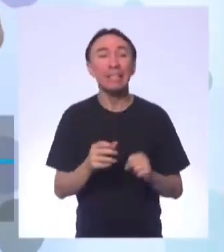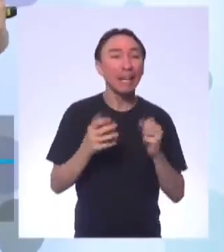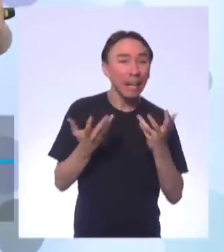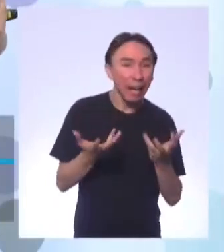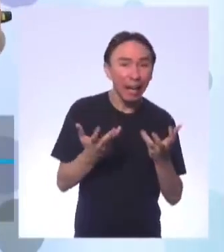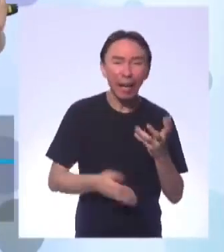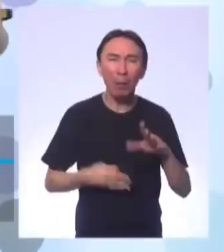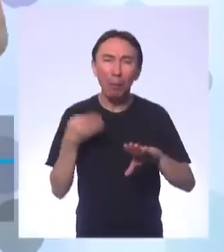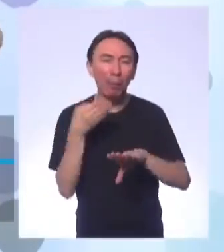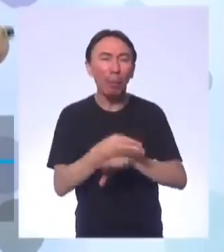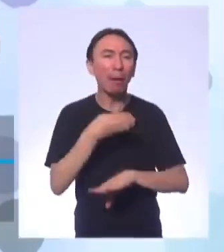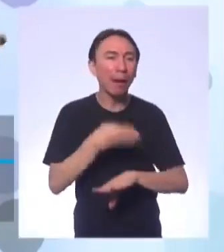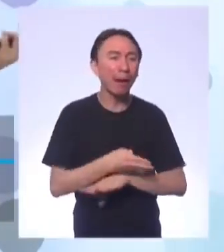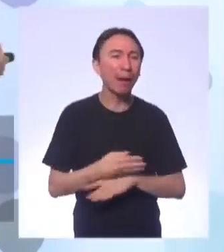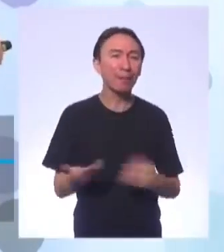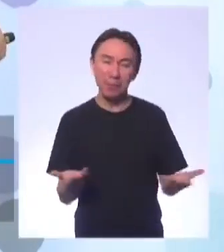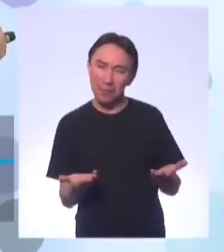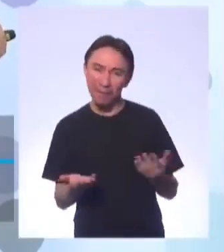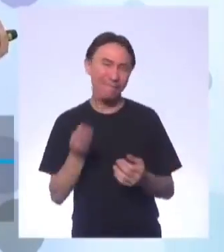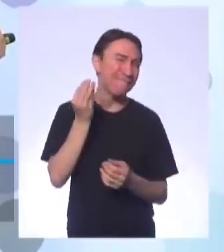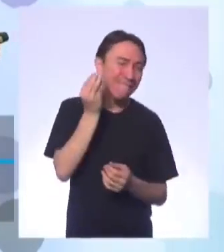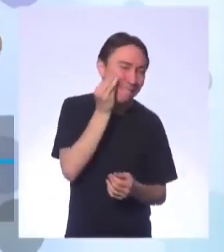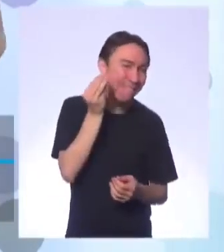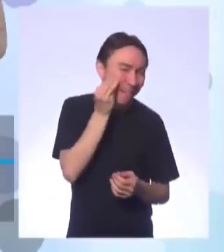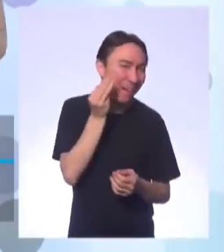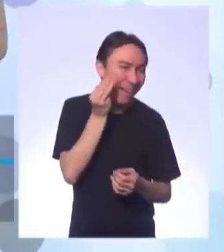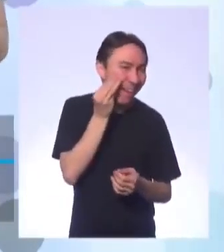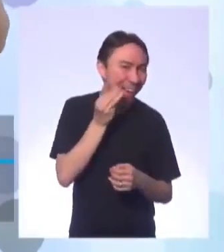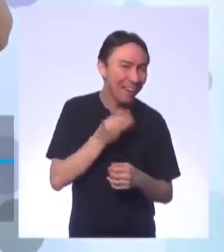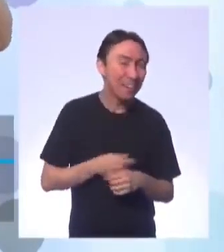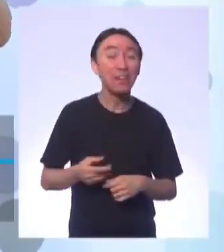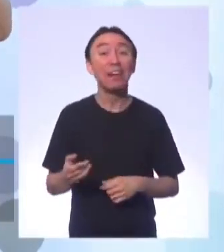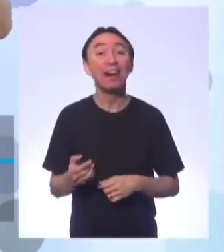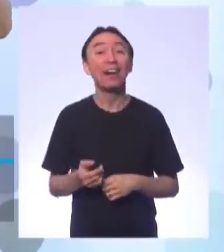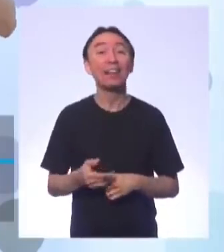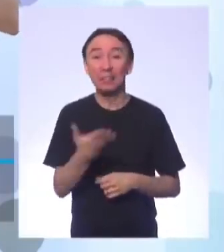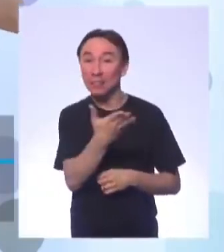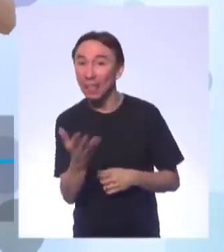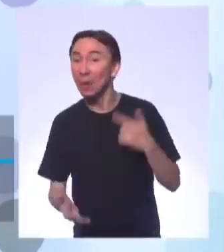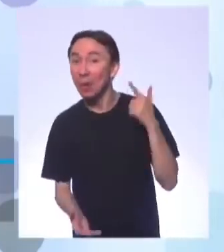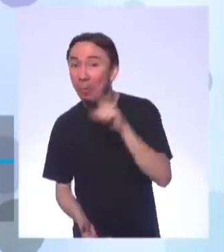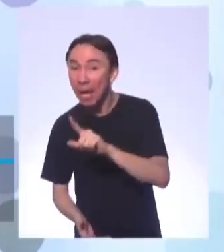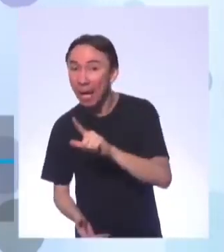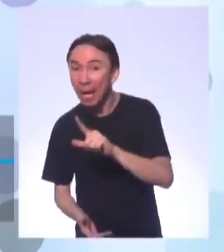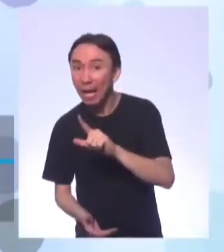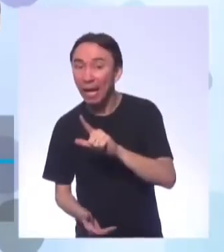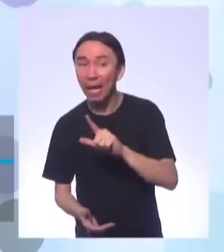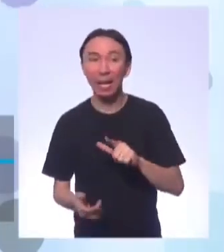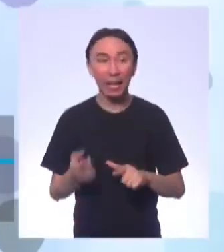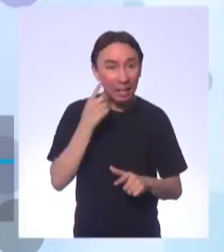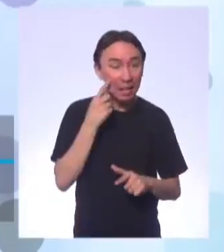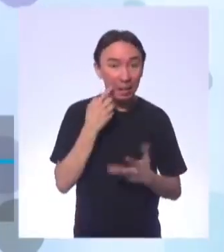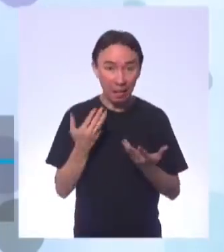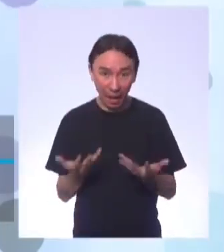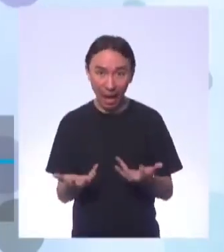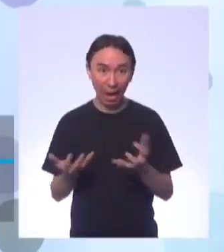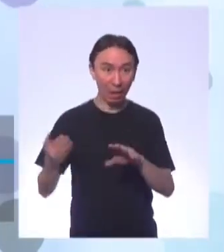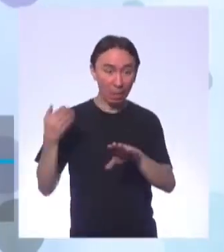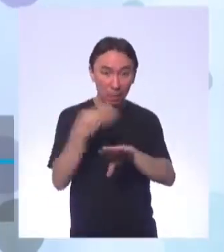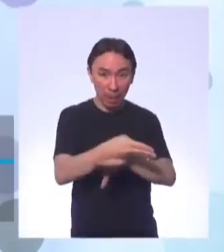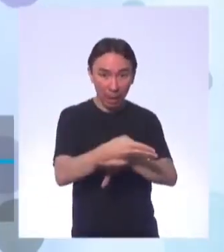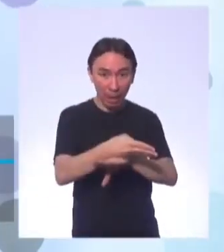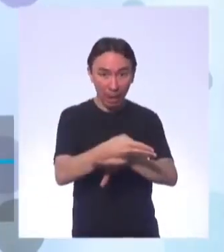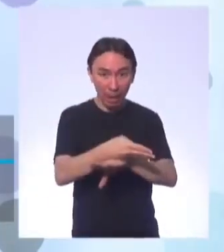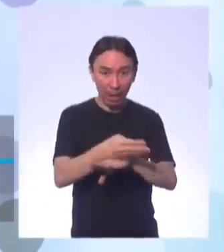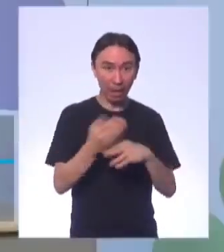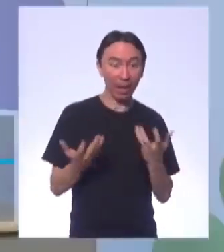fazer esse desafio né fazer essa parte né os mais vamos desafiar a gente será que vocês conseguem alguém quer participar da aula